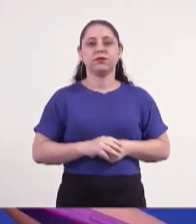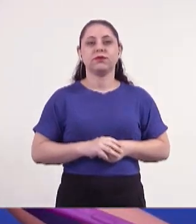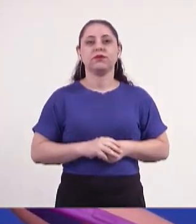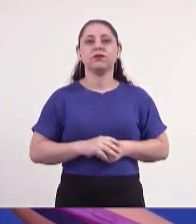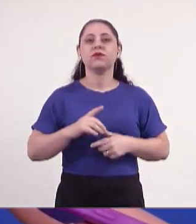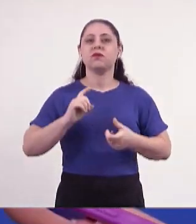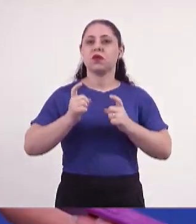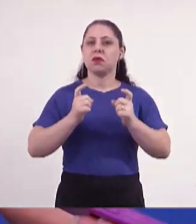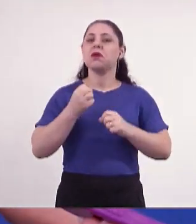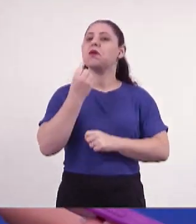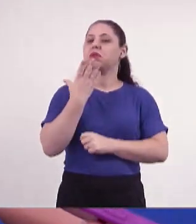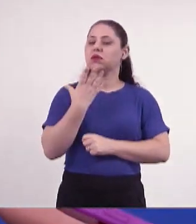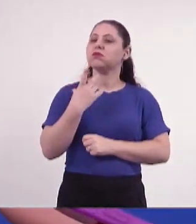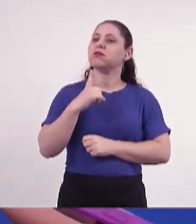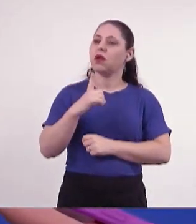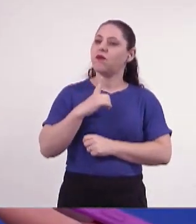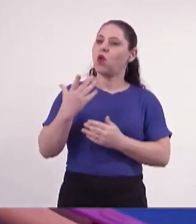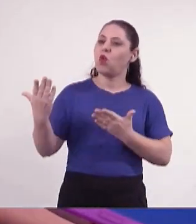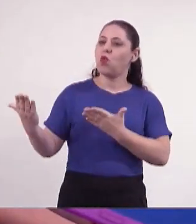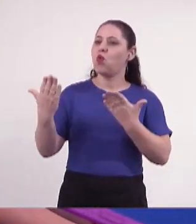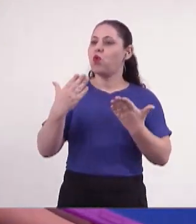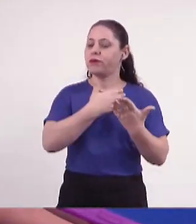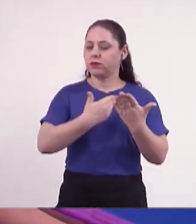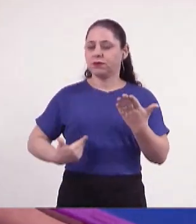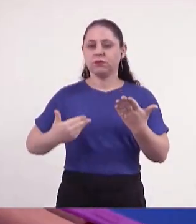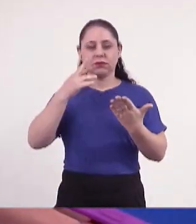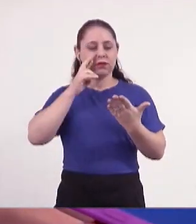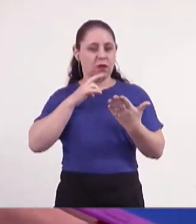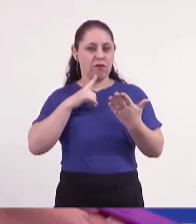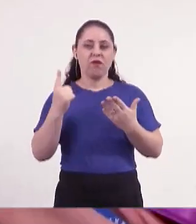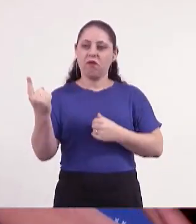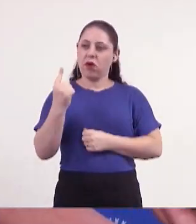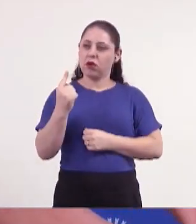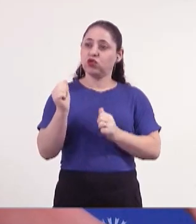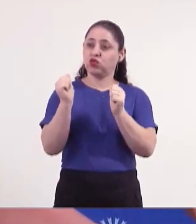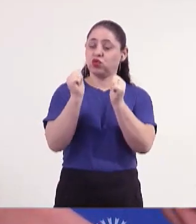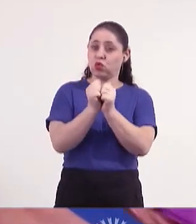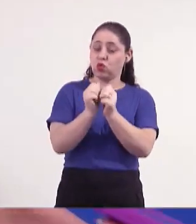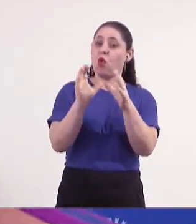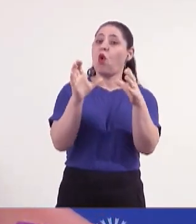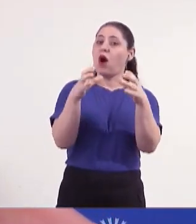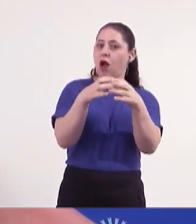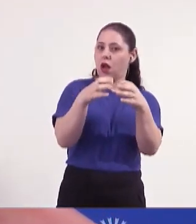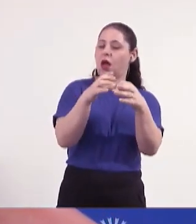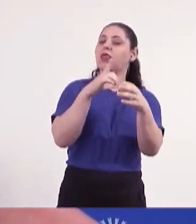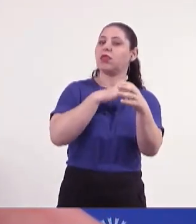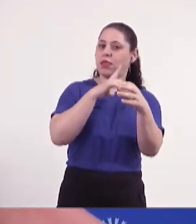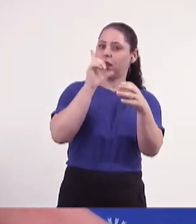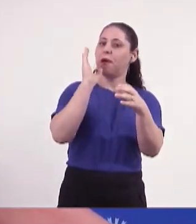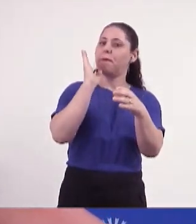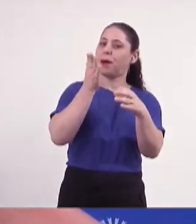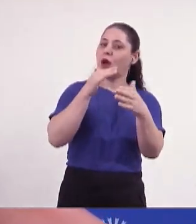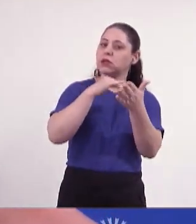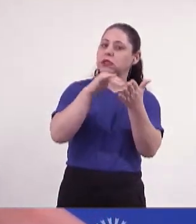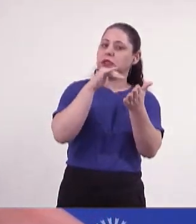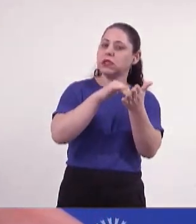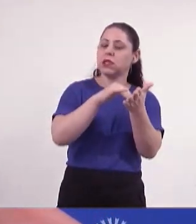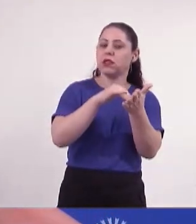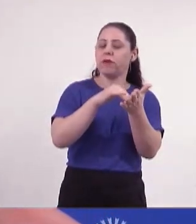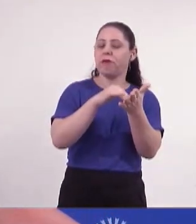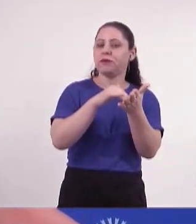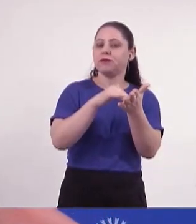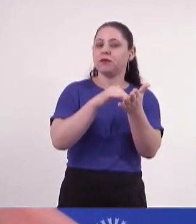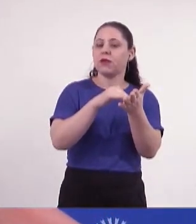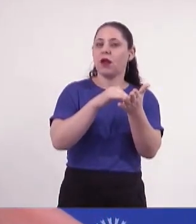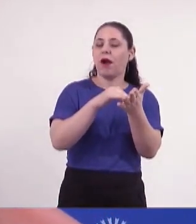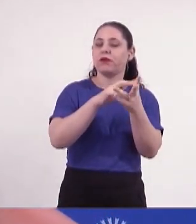A reunião muito produtiva. Recebemos hoje o governador Eduardo Riedel junto com a equipe da